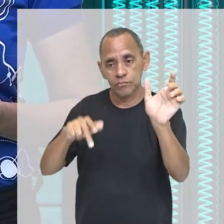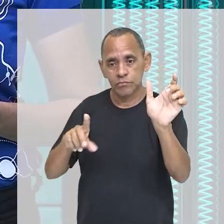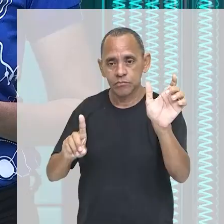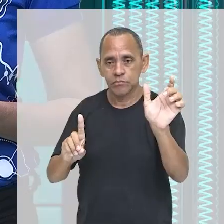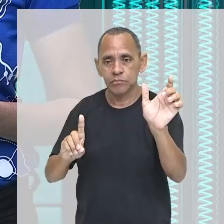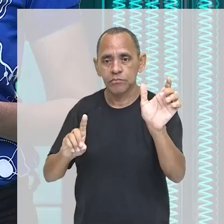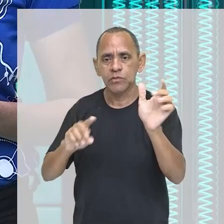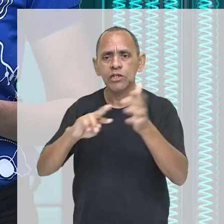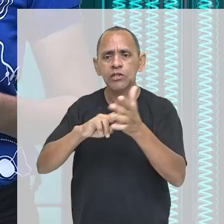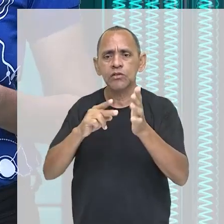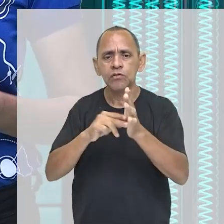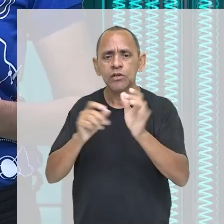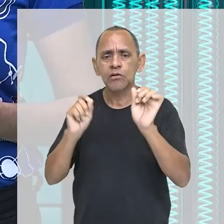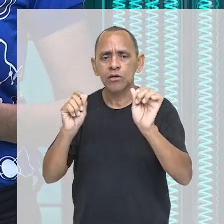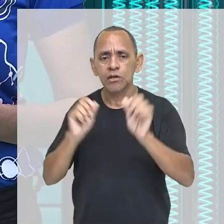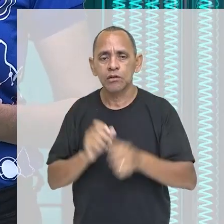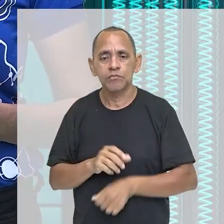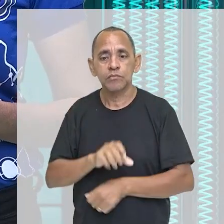e.